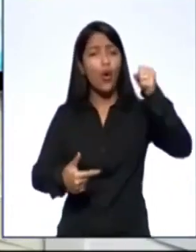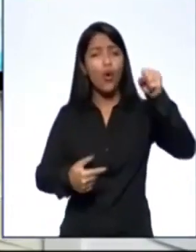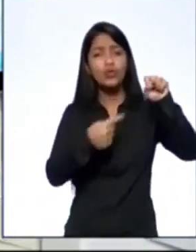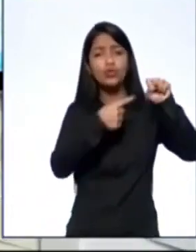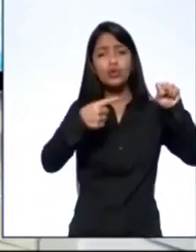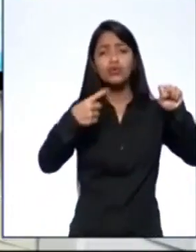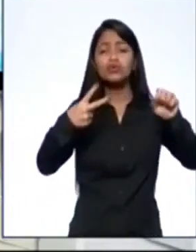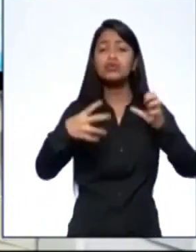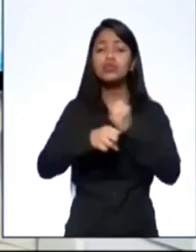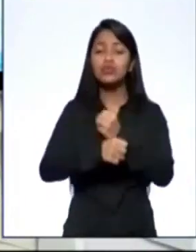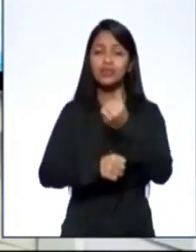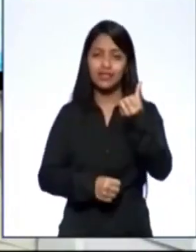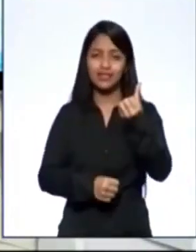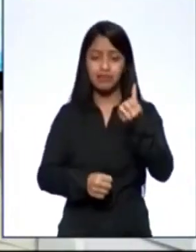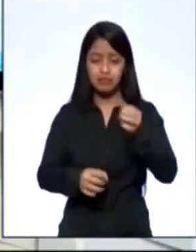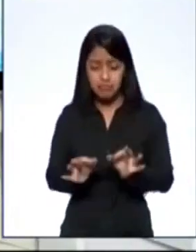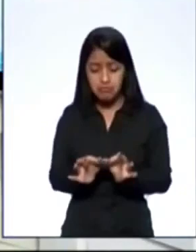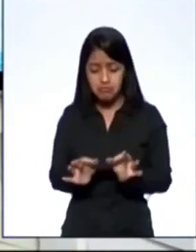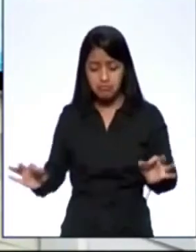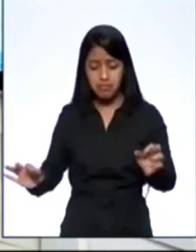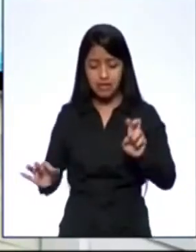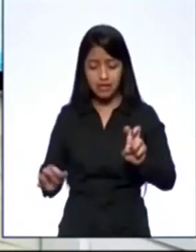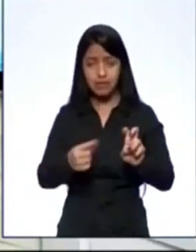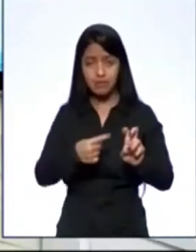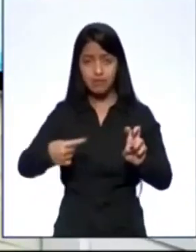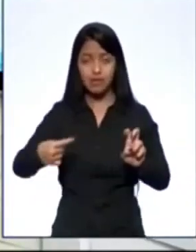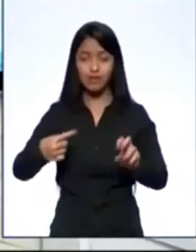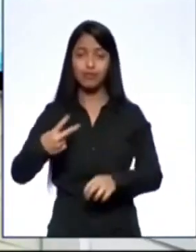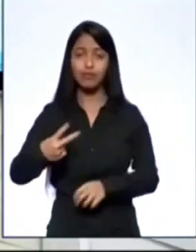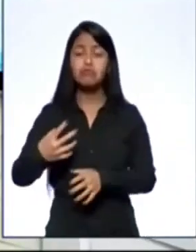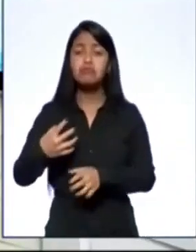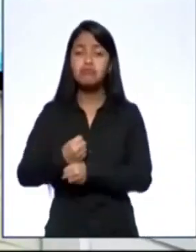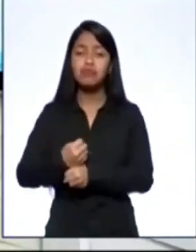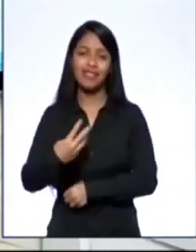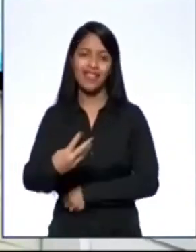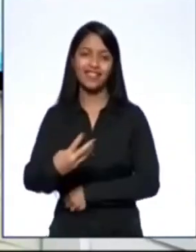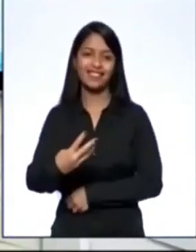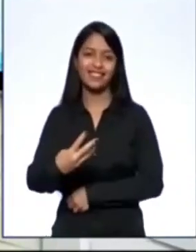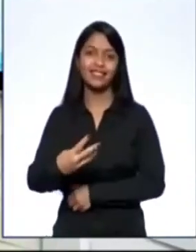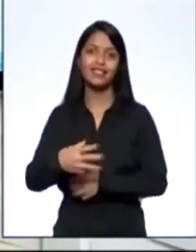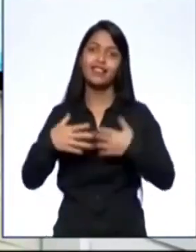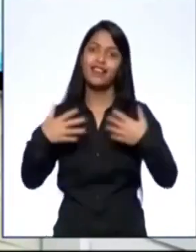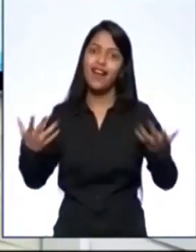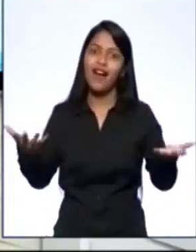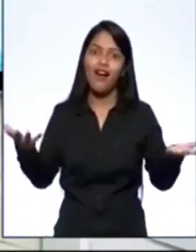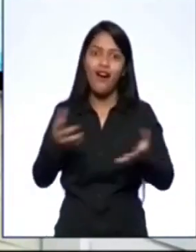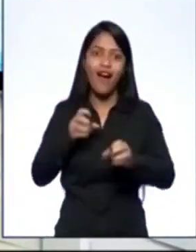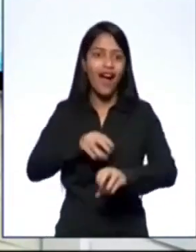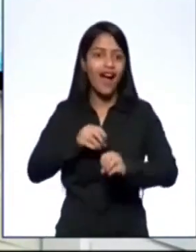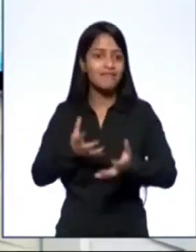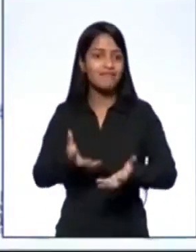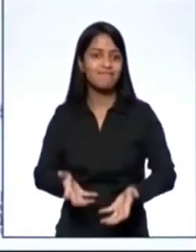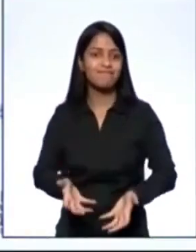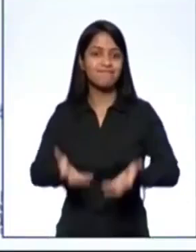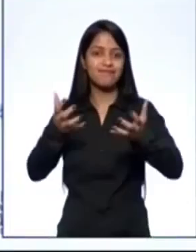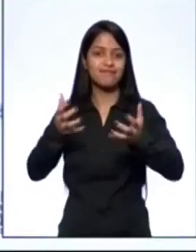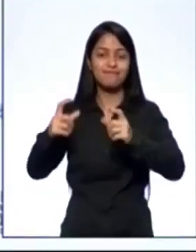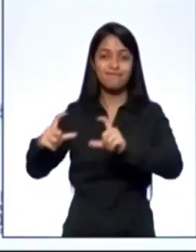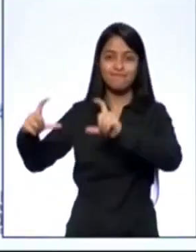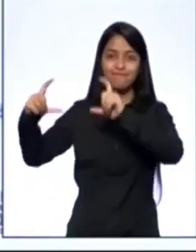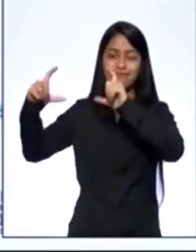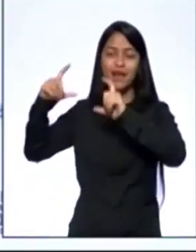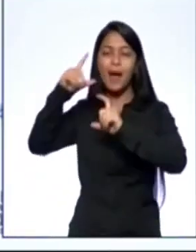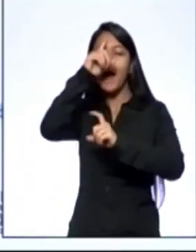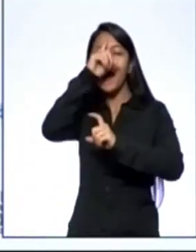2 é 65 - 2 A 3 Portanto o clima que dá aula é aquele balãozinho amarelo é o